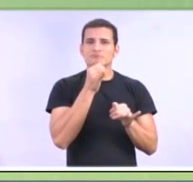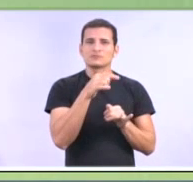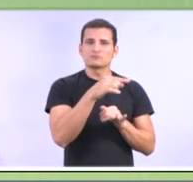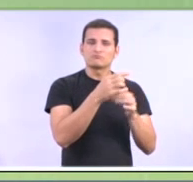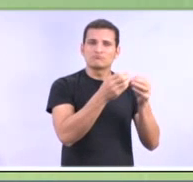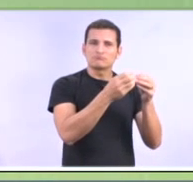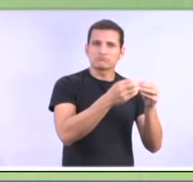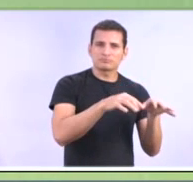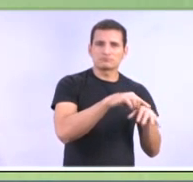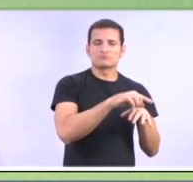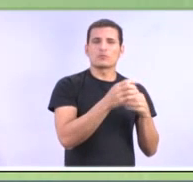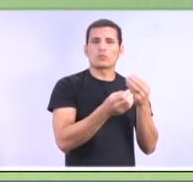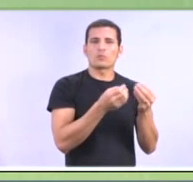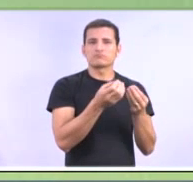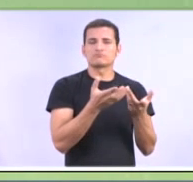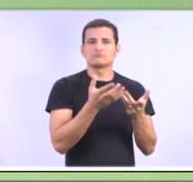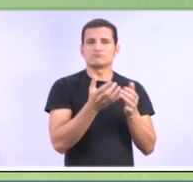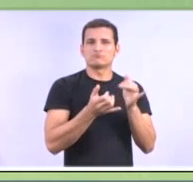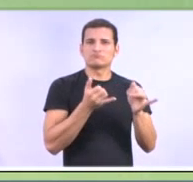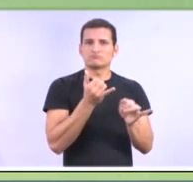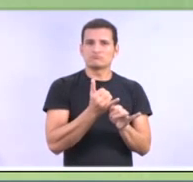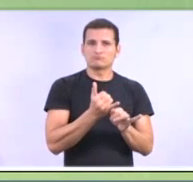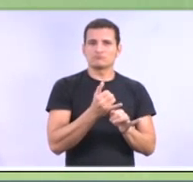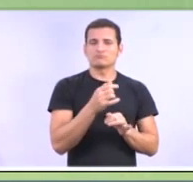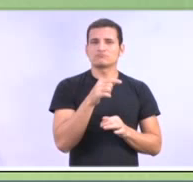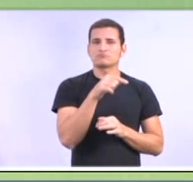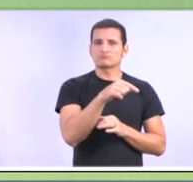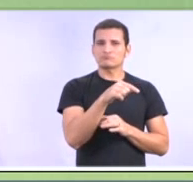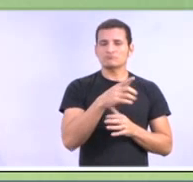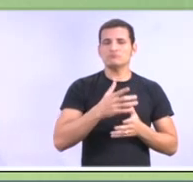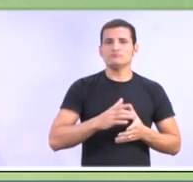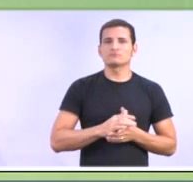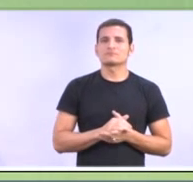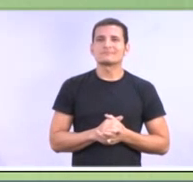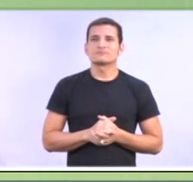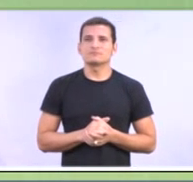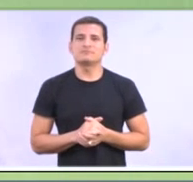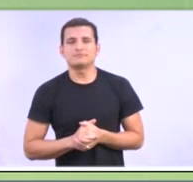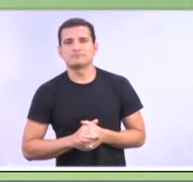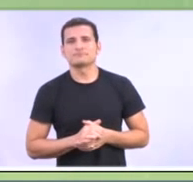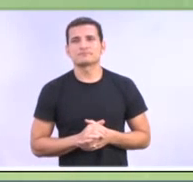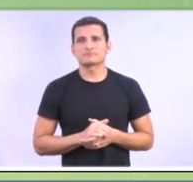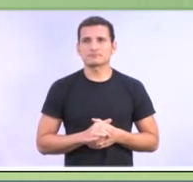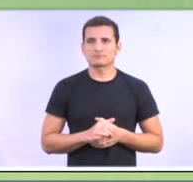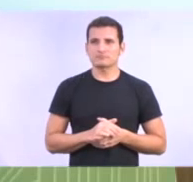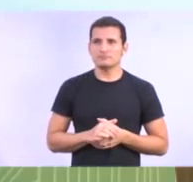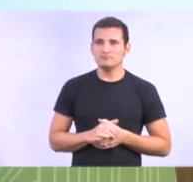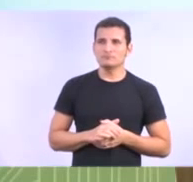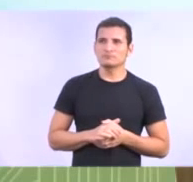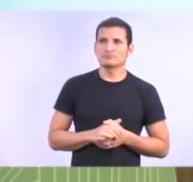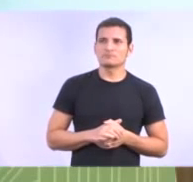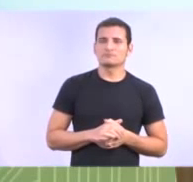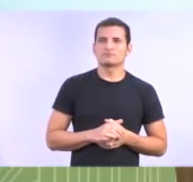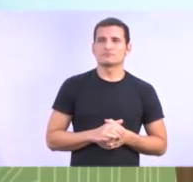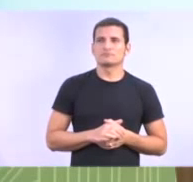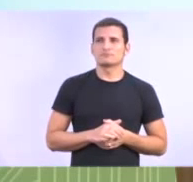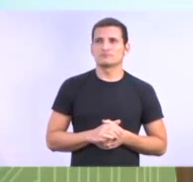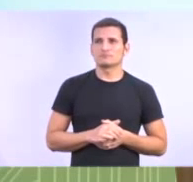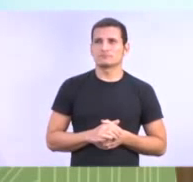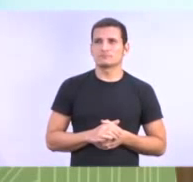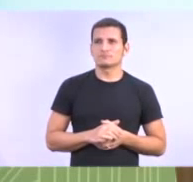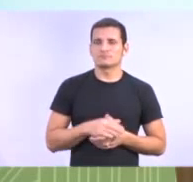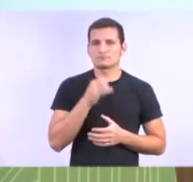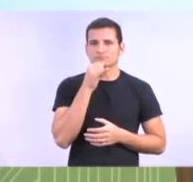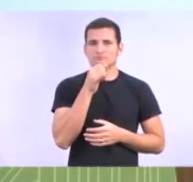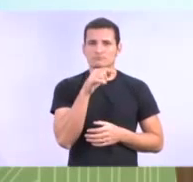dele, da onde ele contrata, né, a passagem do meio físico e tal, se parar